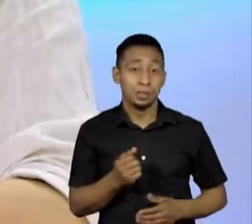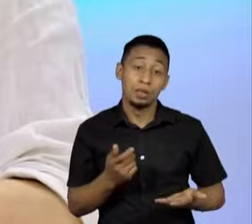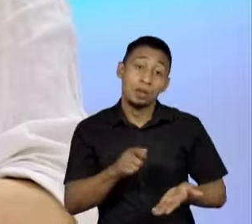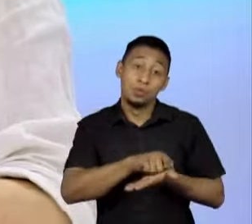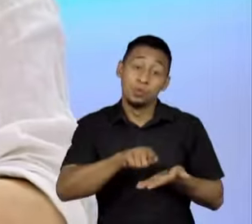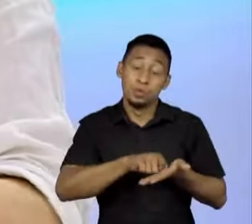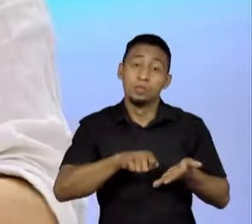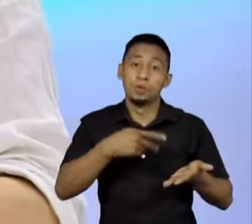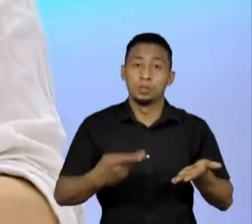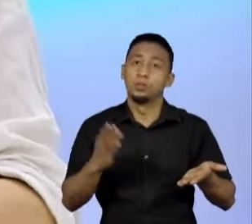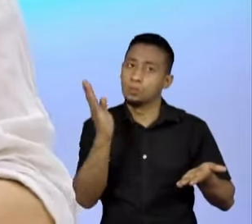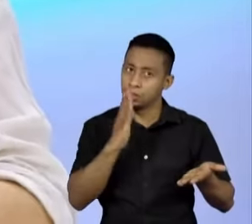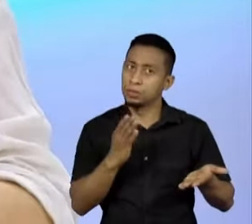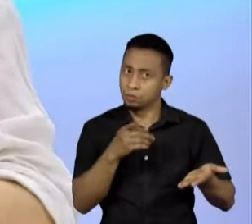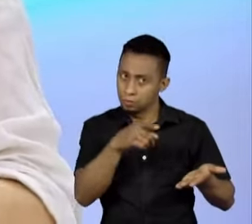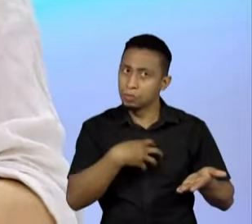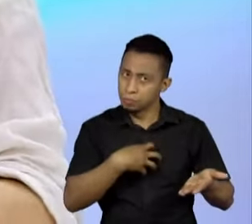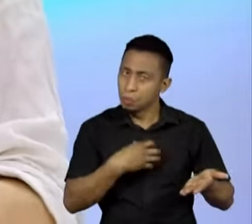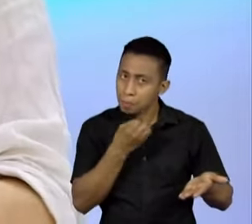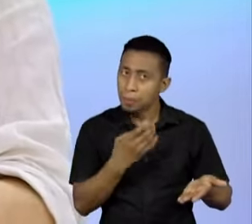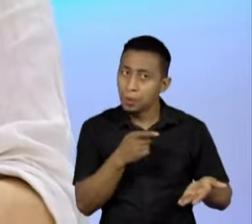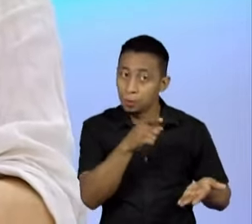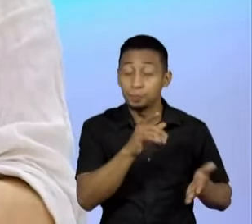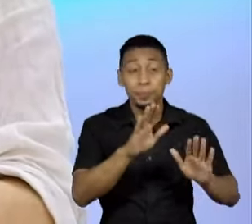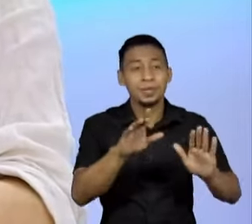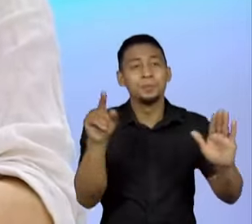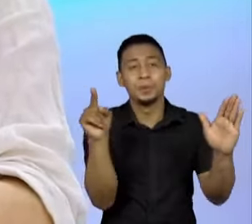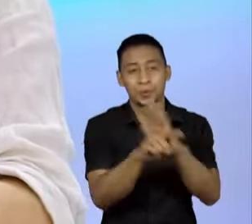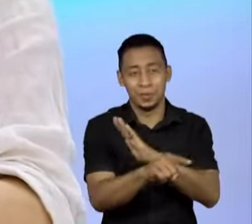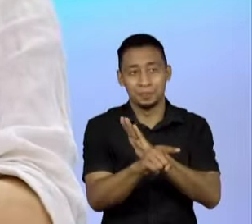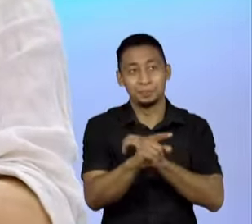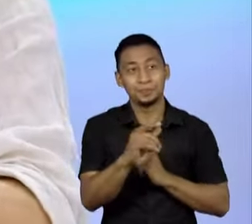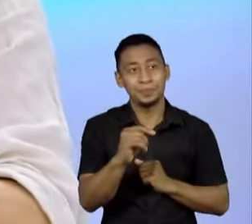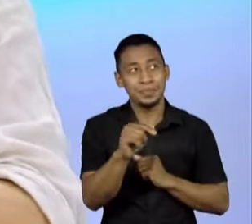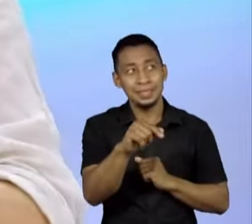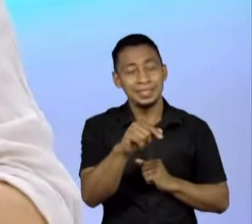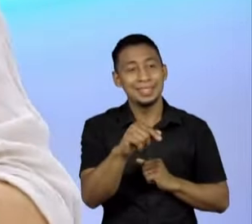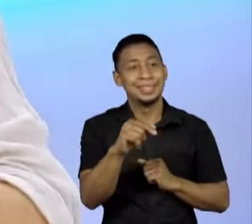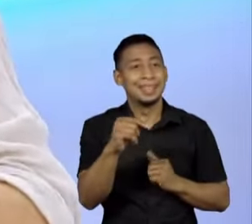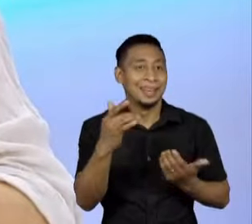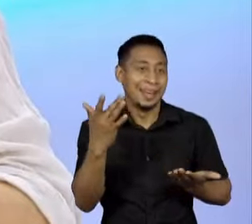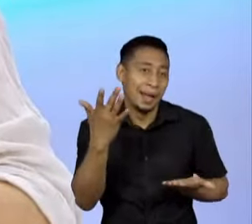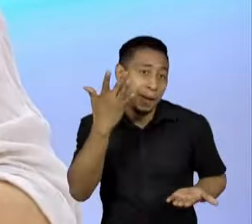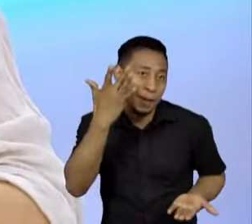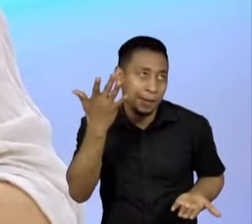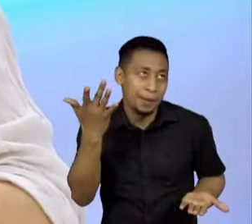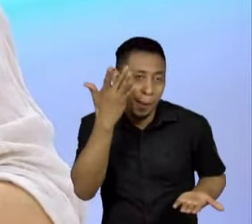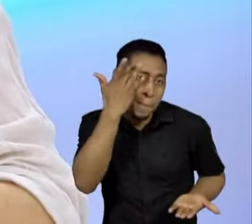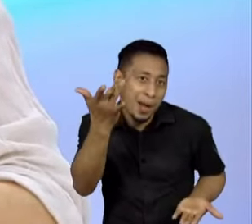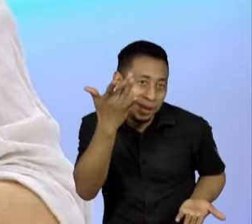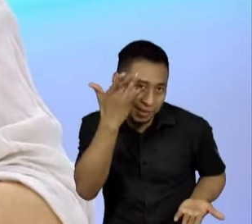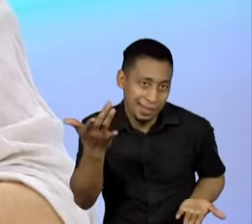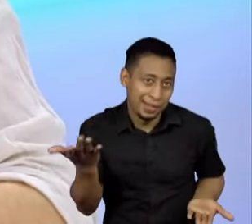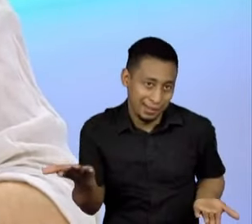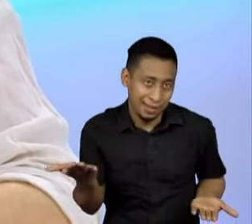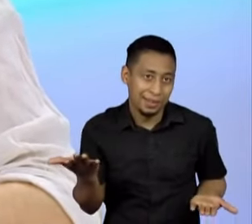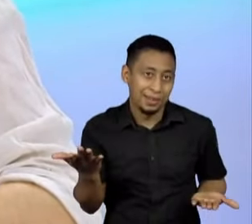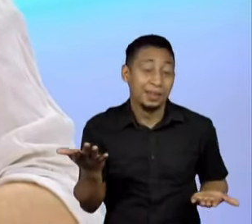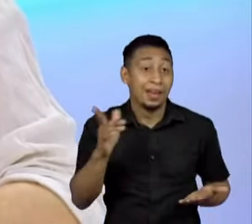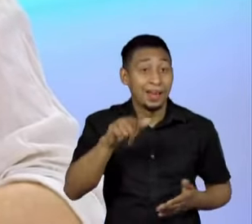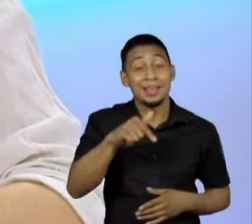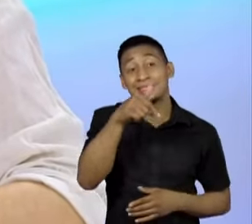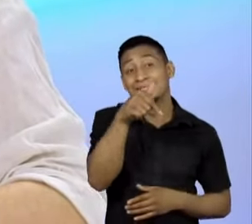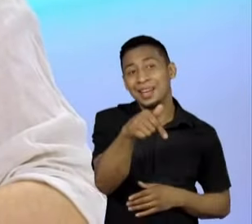Brasil hoje em dia. Eu queria perguntar para a senhora, amanhã, no dia seguinte à transmissão dessa entrevista, é 7 de